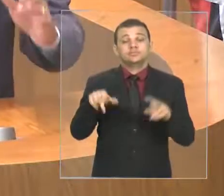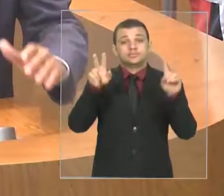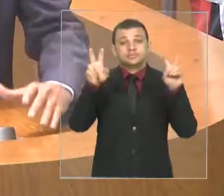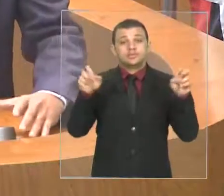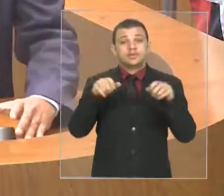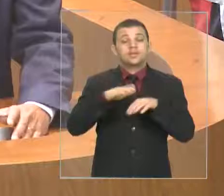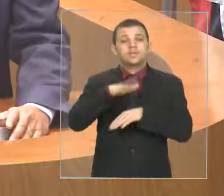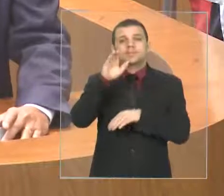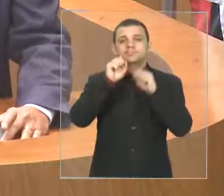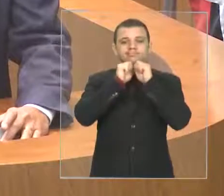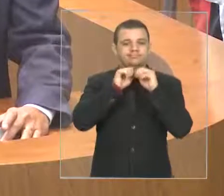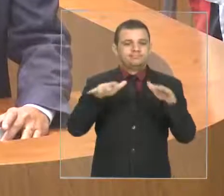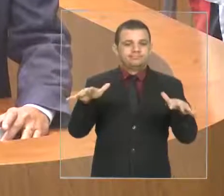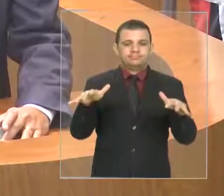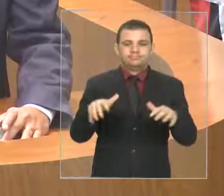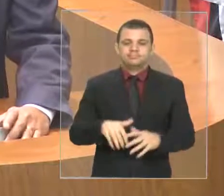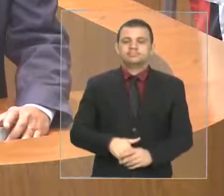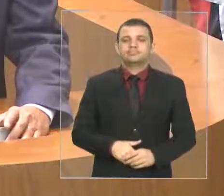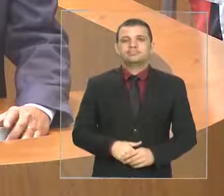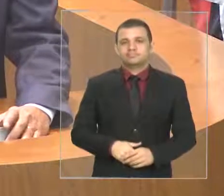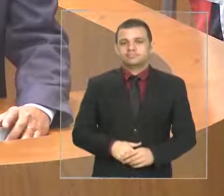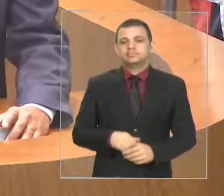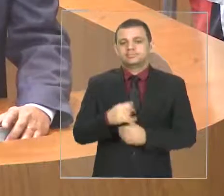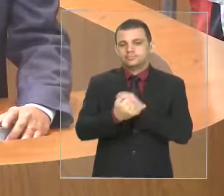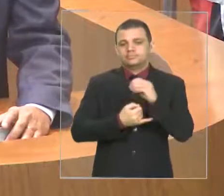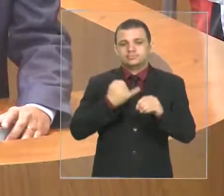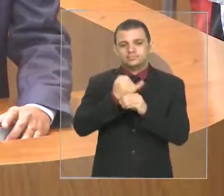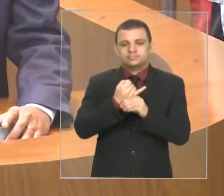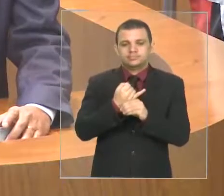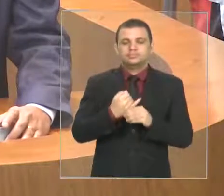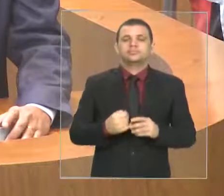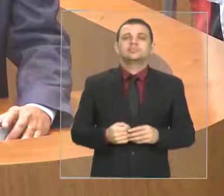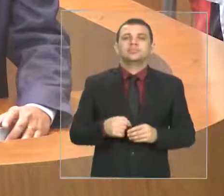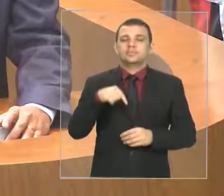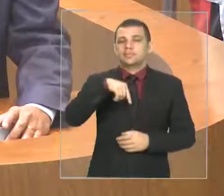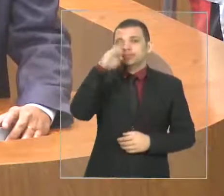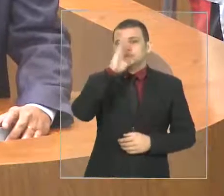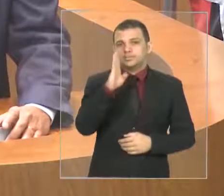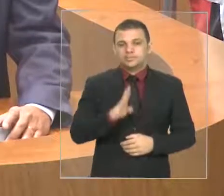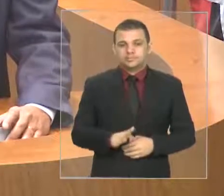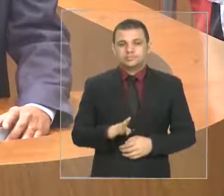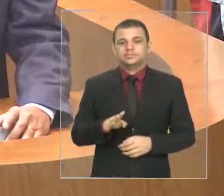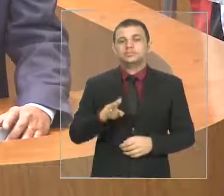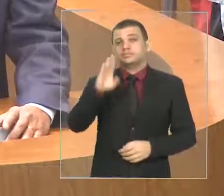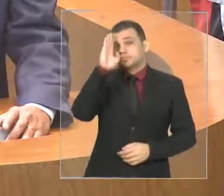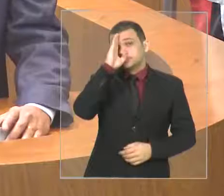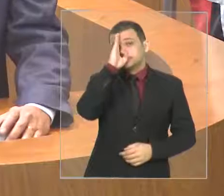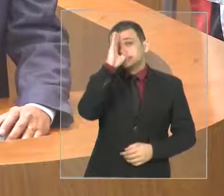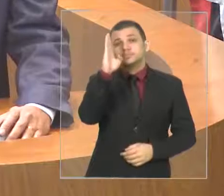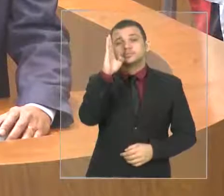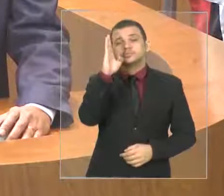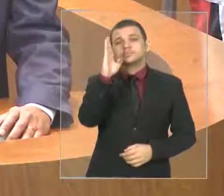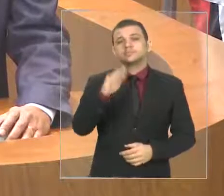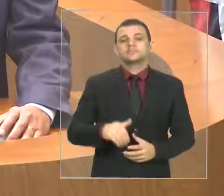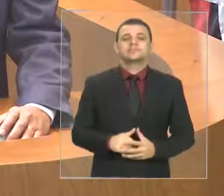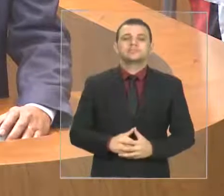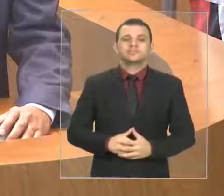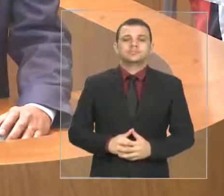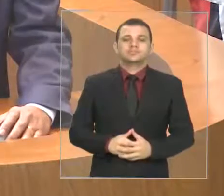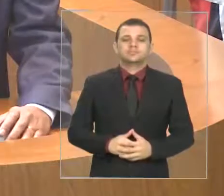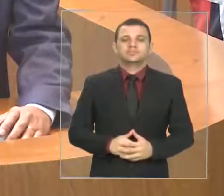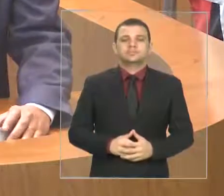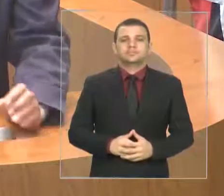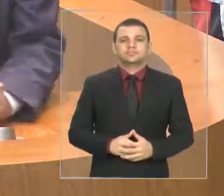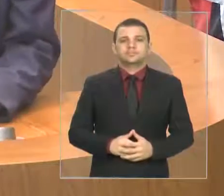maior repercussão nas redes sociais aqui no Brasil, principalmente